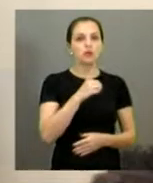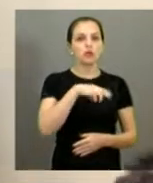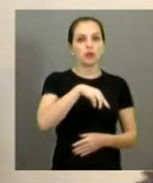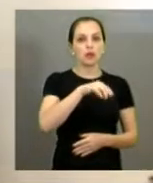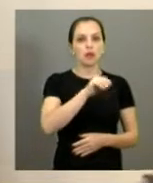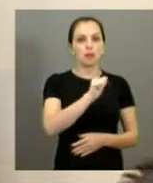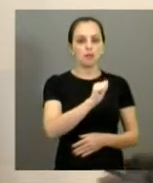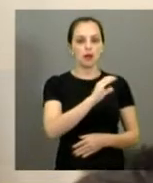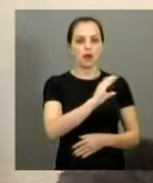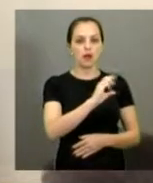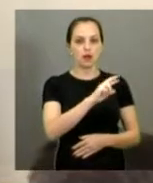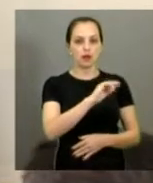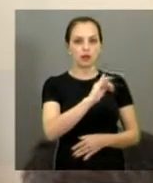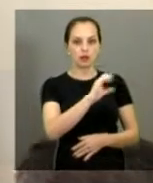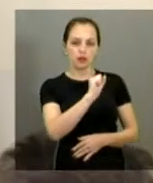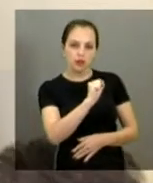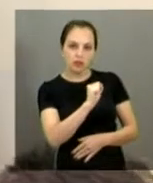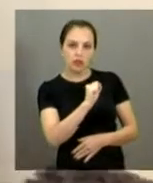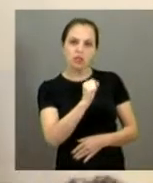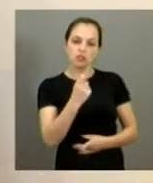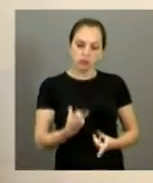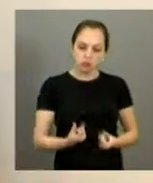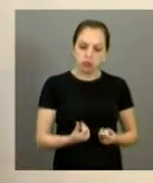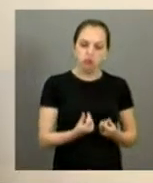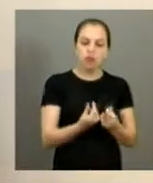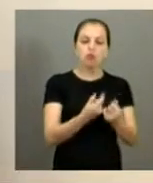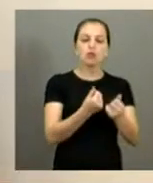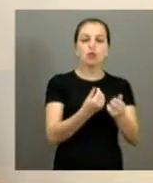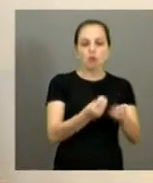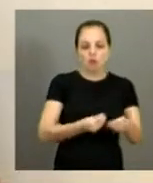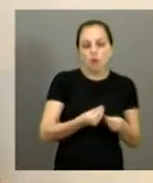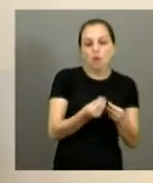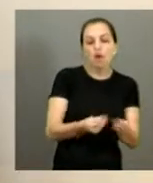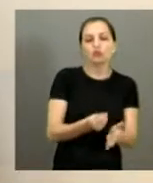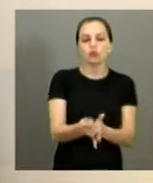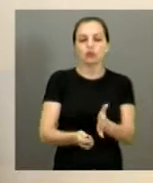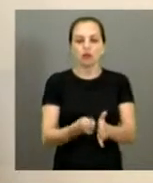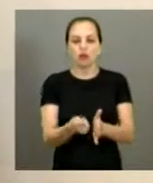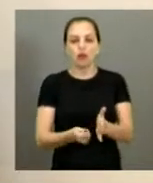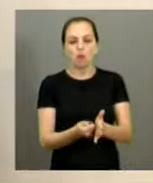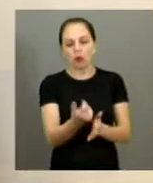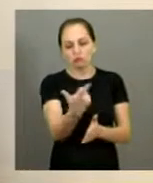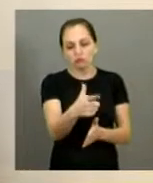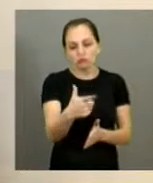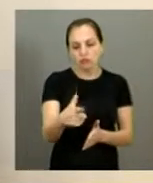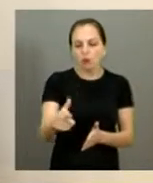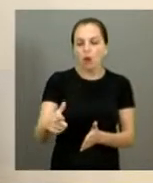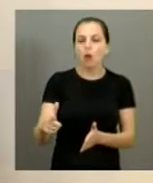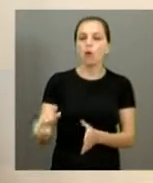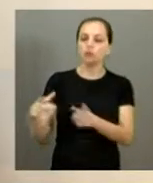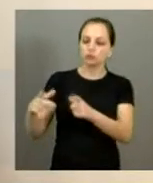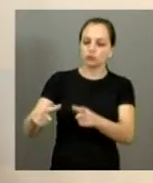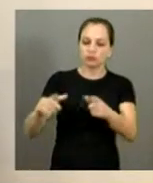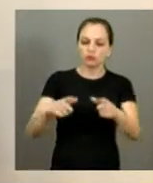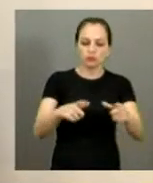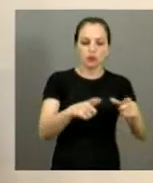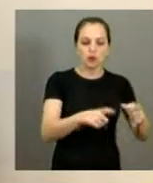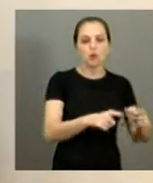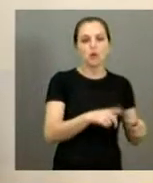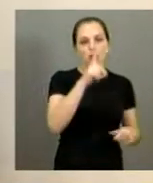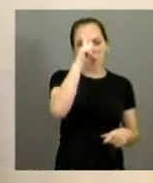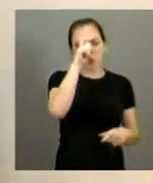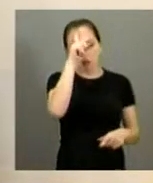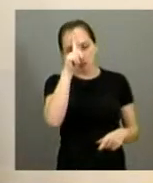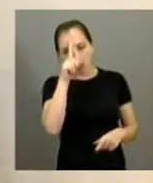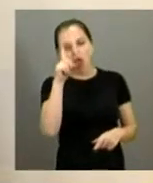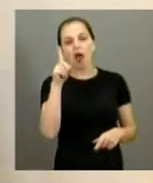mandou milhões de reais em emendas aqui pra nossa cidade popular são francisco para a apae para santa casa para gota de leite